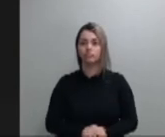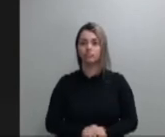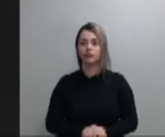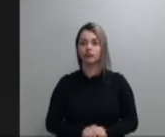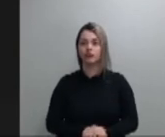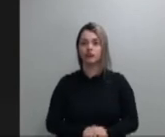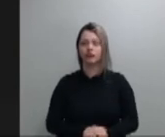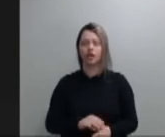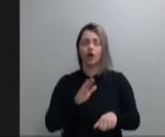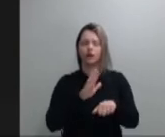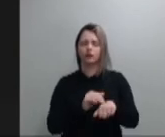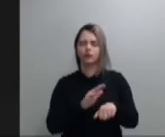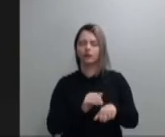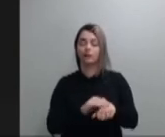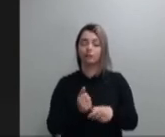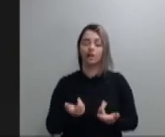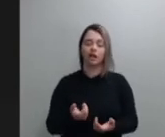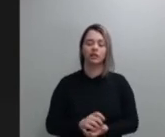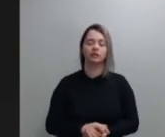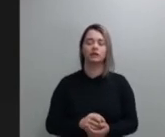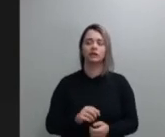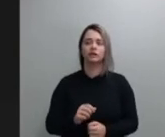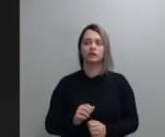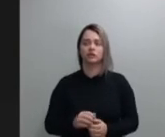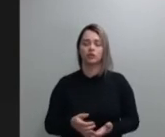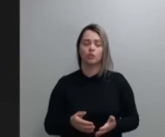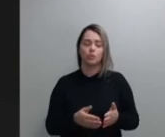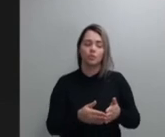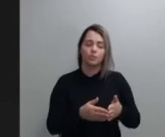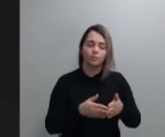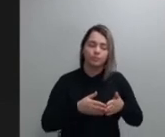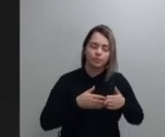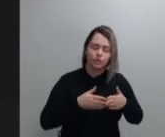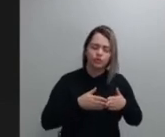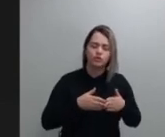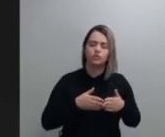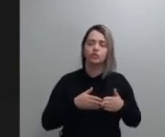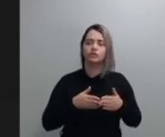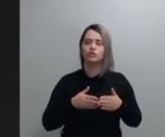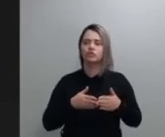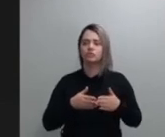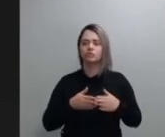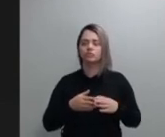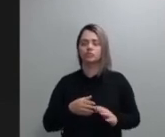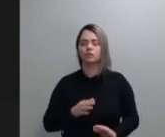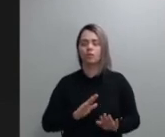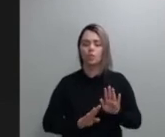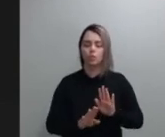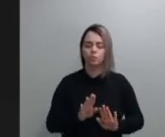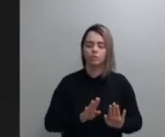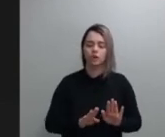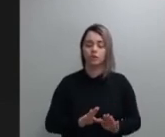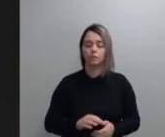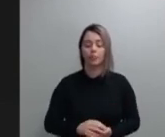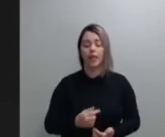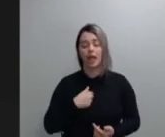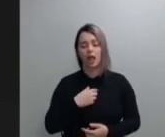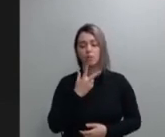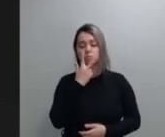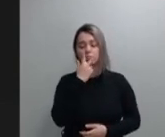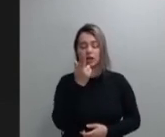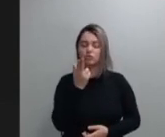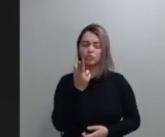chamar de rendimento está certo em que esse rendimento desse capital é zerado eu acho que isso não é justo